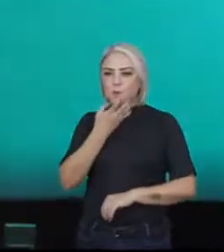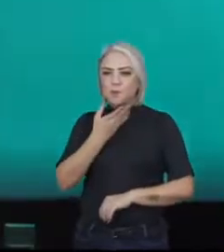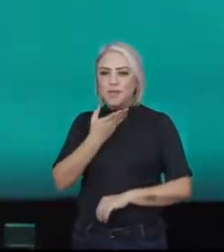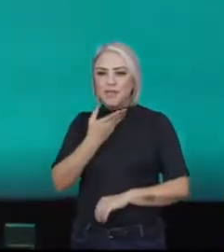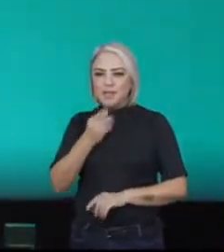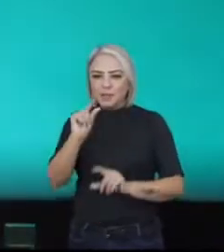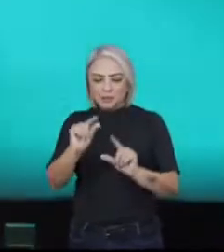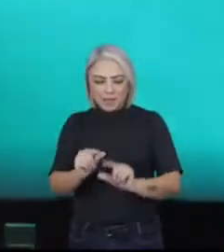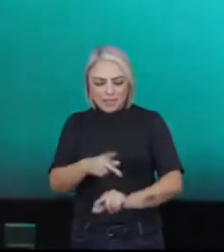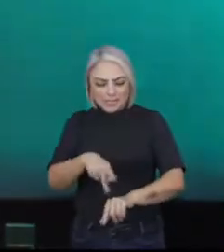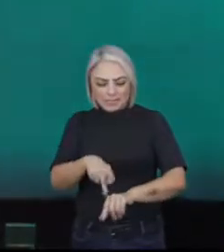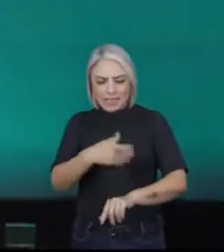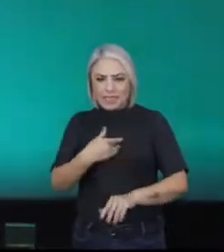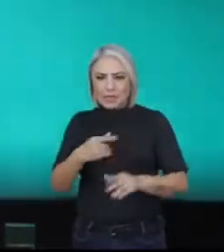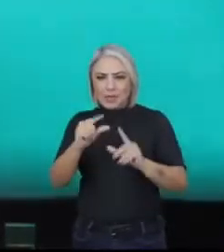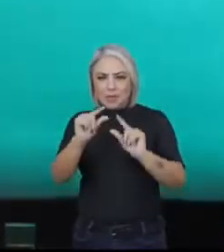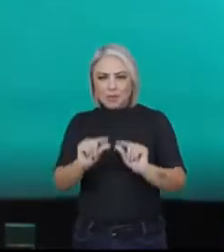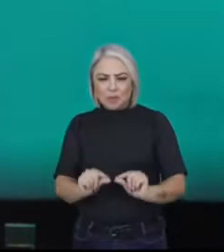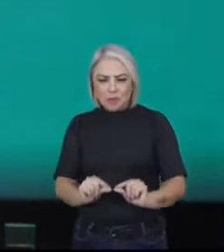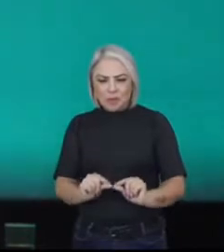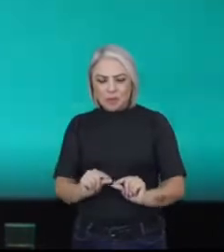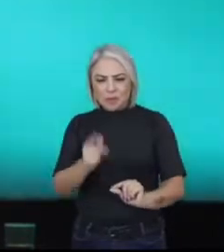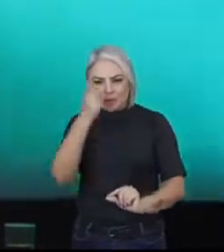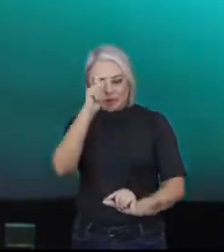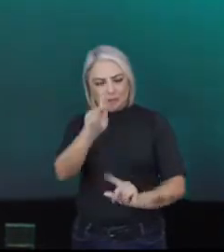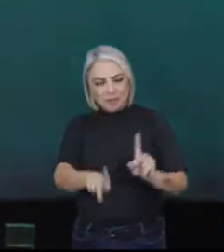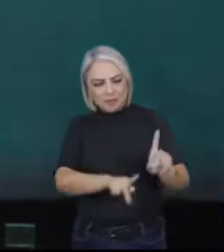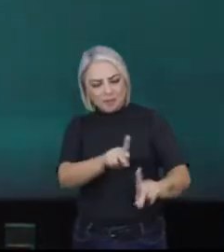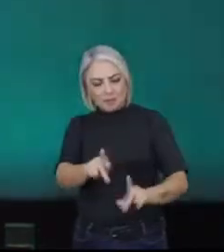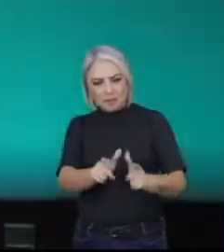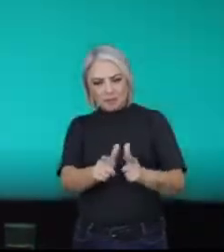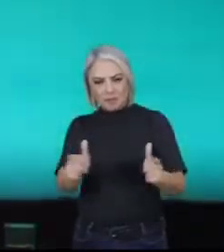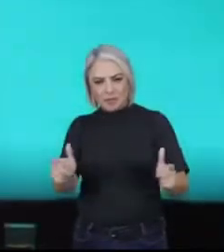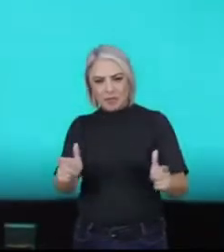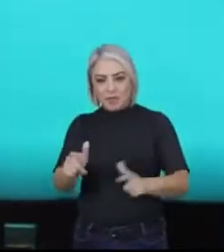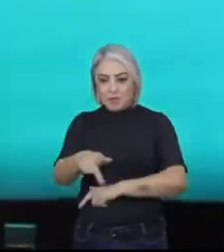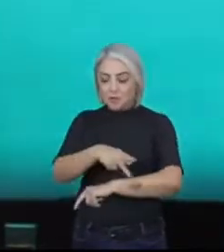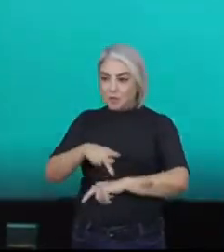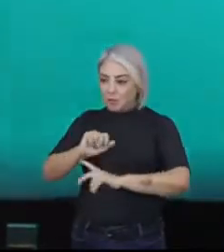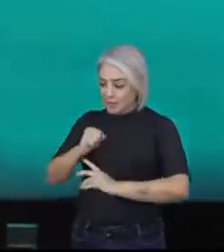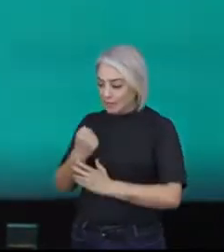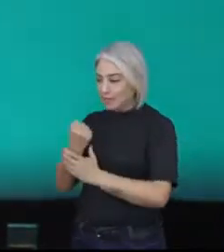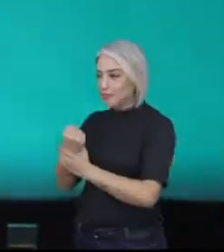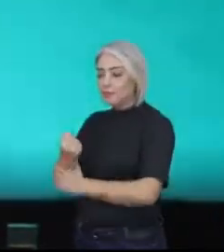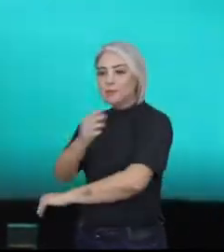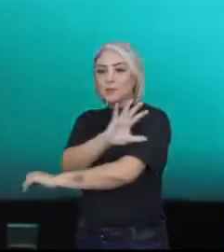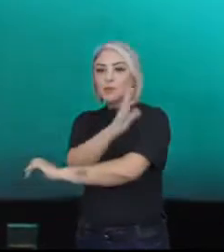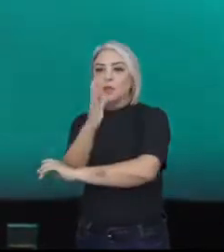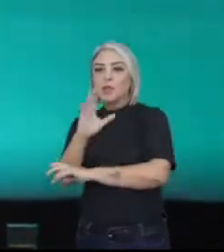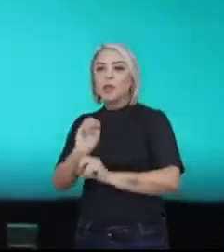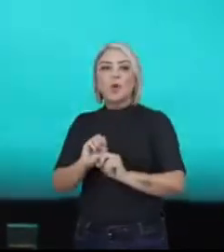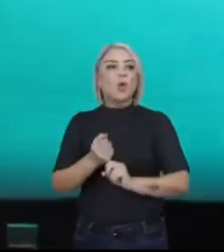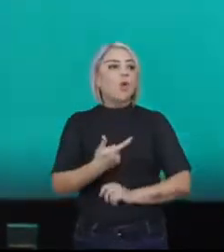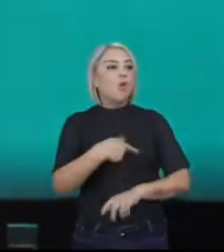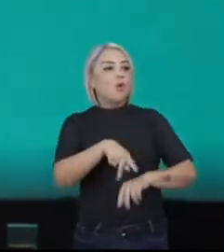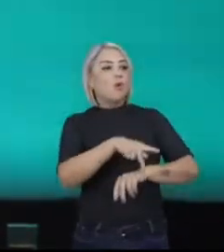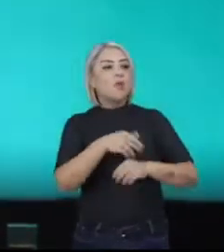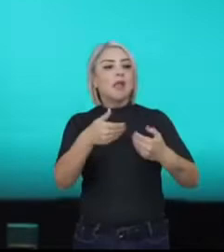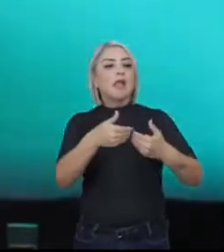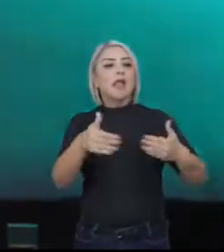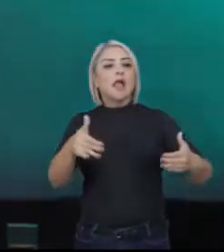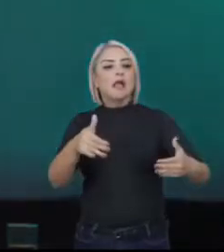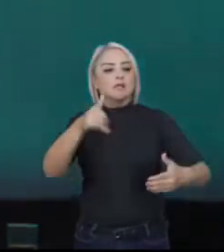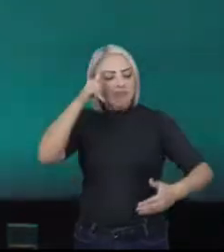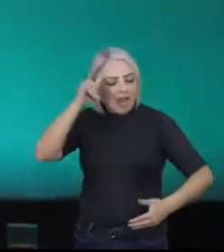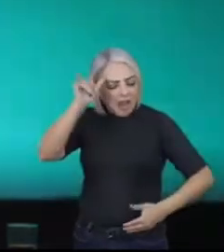o mínimo à maioria da sua população. O país que defende o seu meio ambiente ou que abra a porteira para passar a